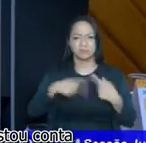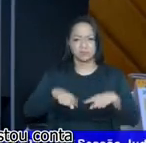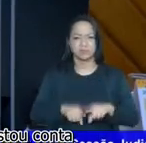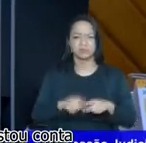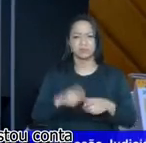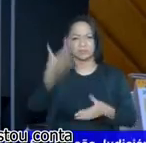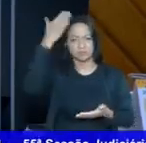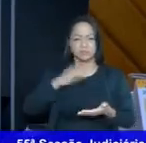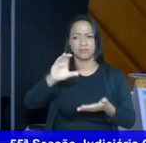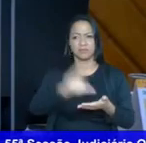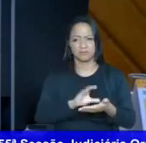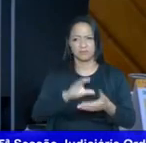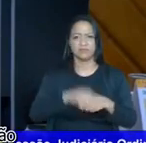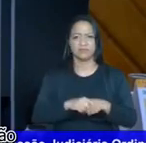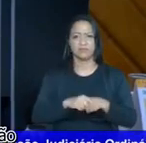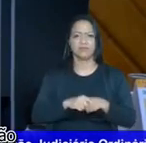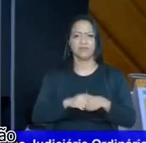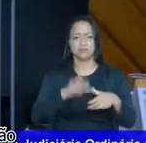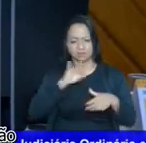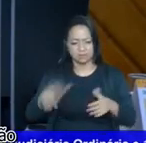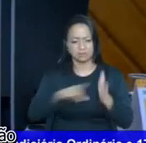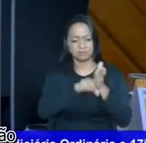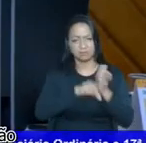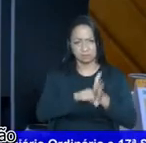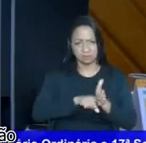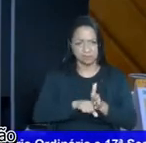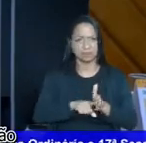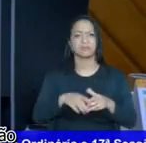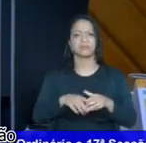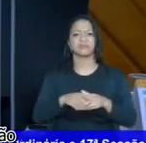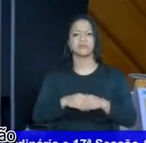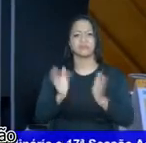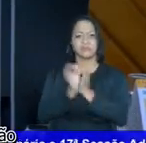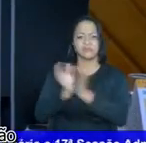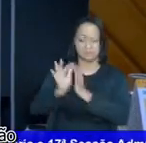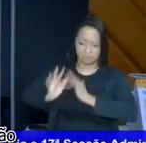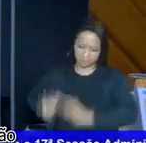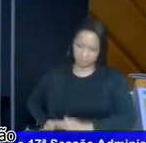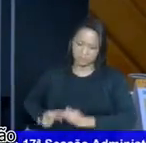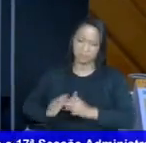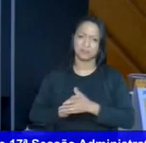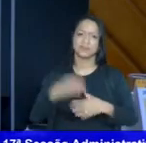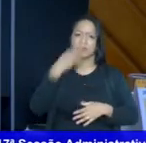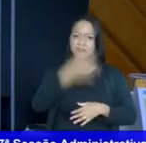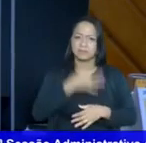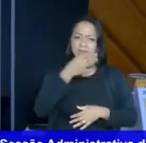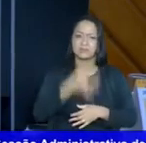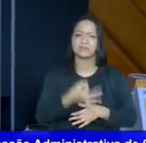Então, prestou conta, vai para a análise preliminar do NACEP, manifestação.